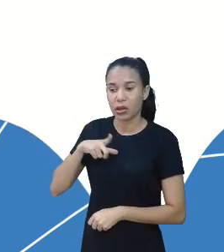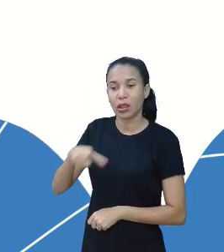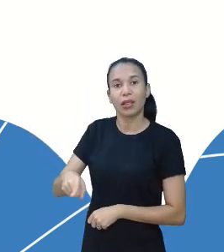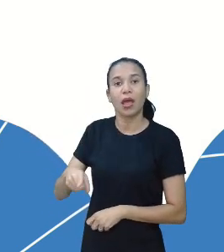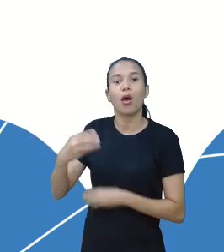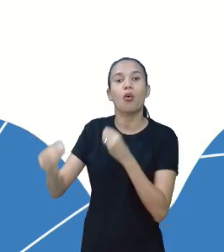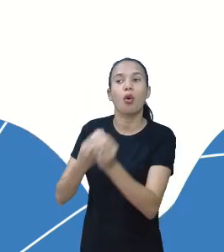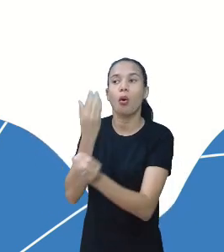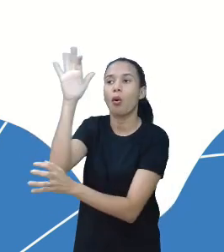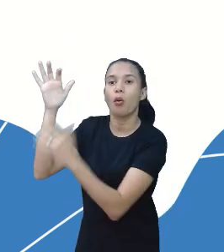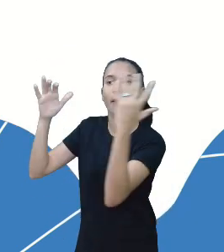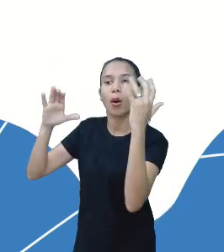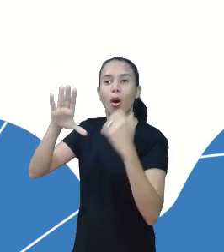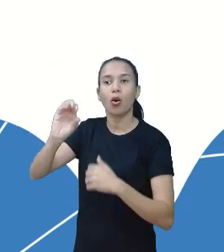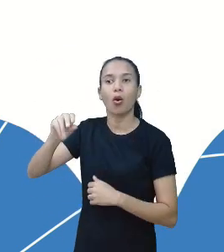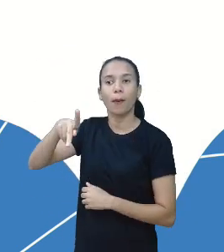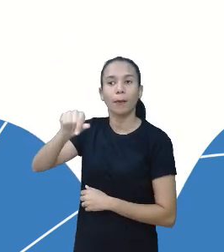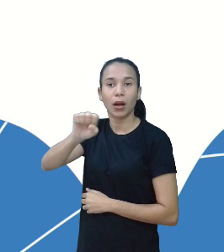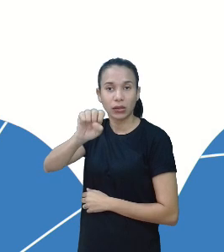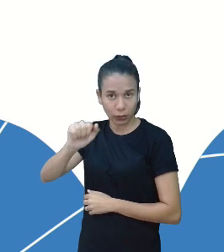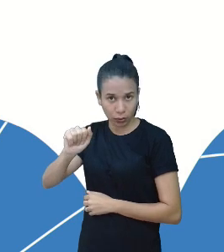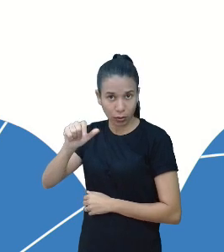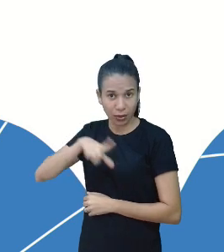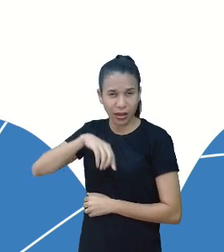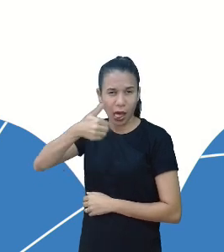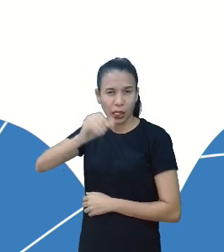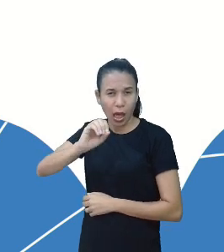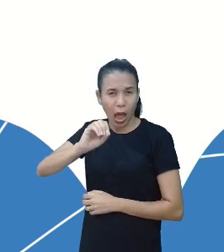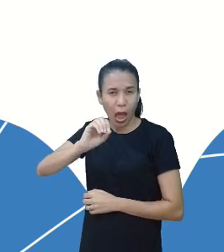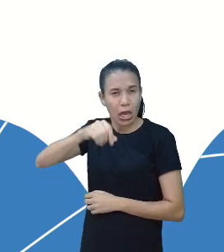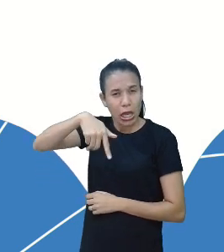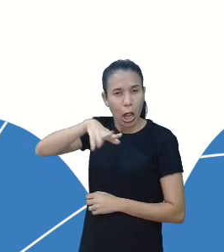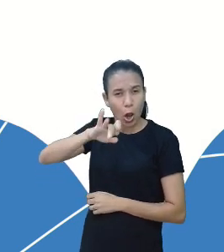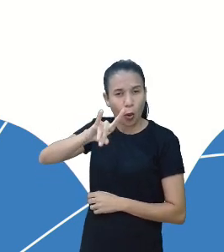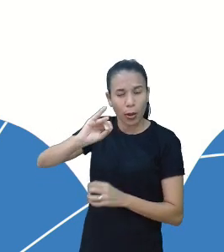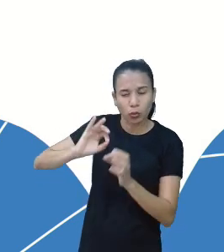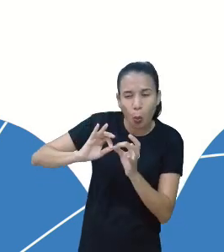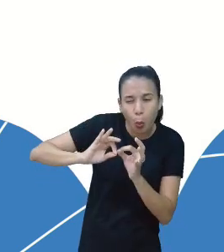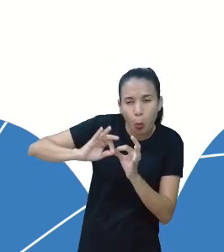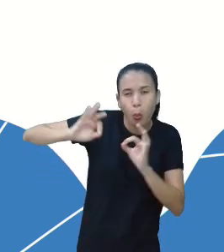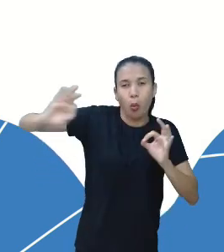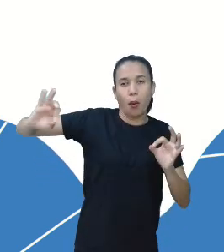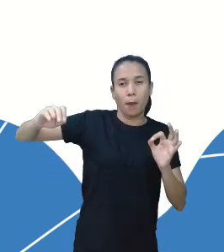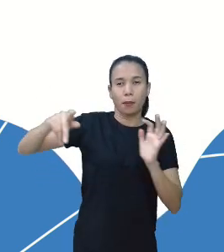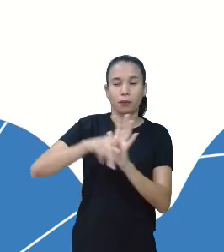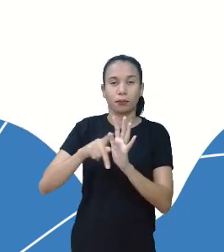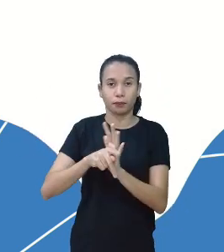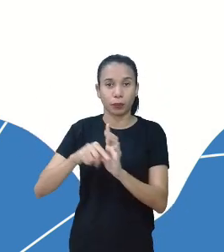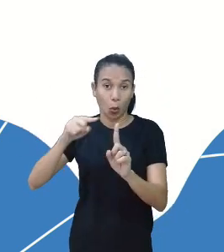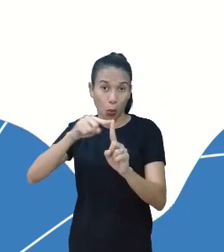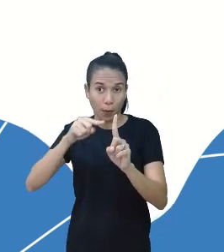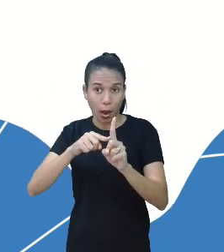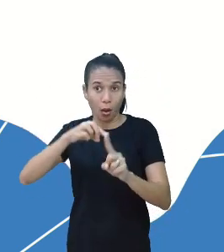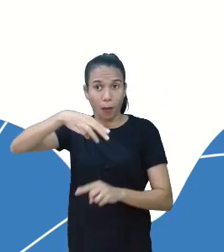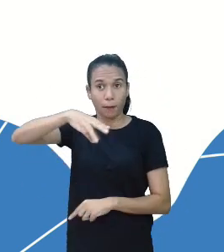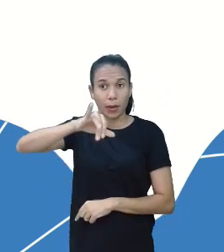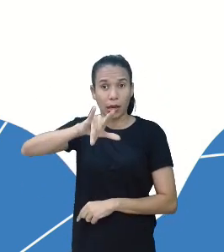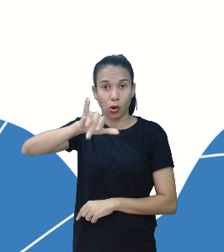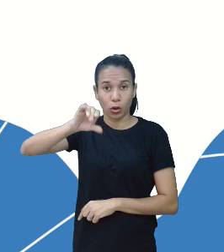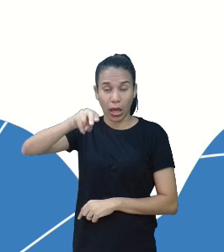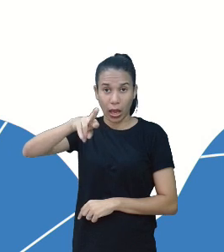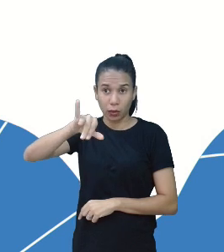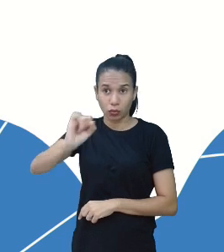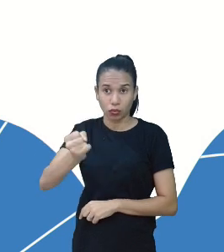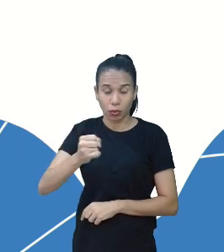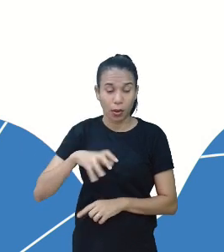vindo da Mata da Copasa, que fica a 10 quilômetros do bairro dos Milionários. Depois de capturado,